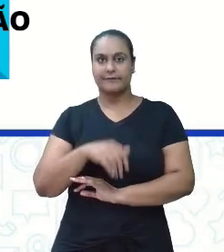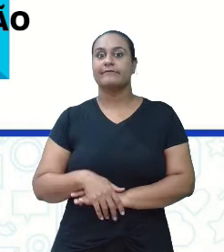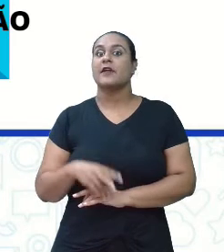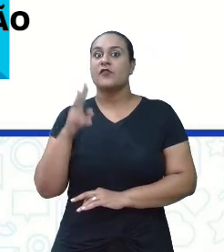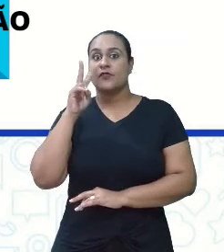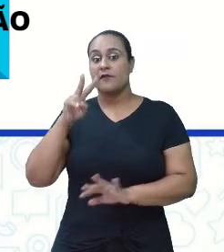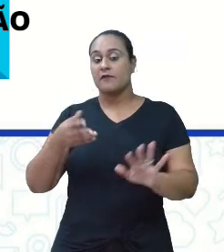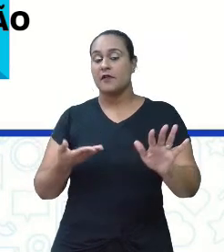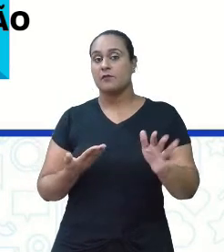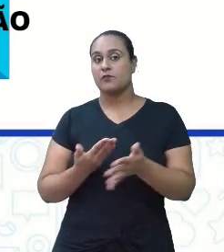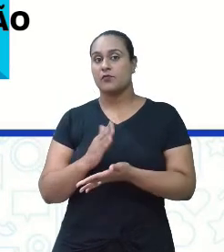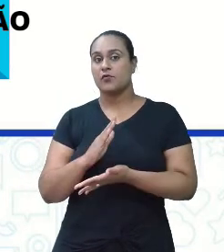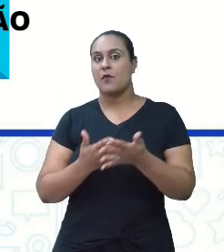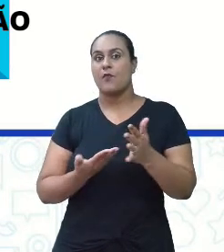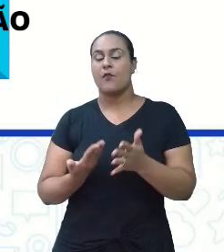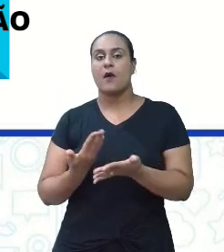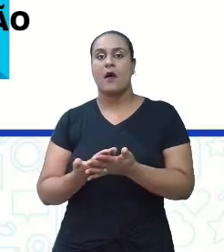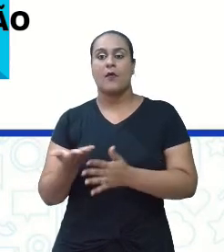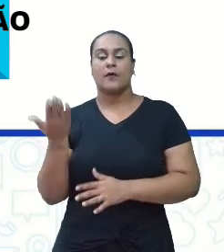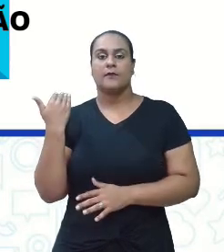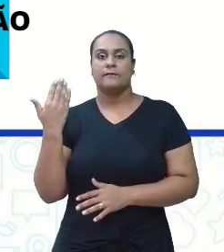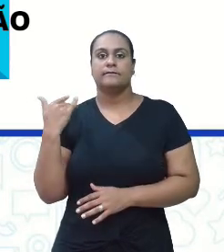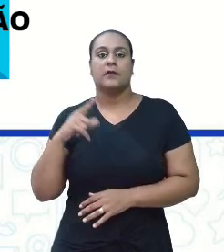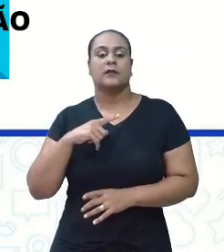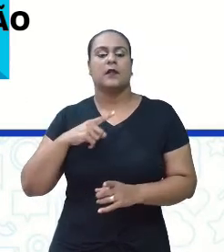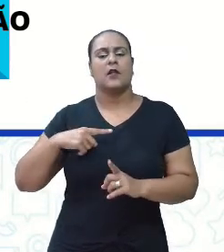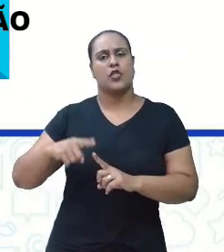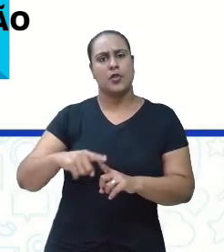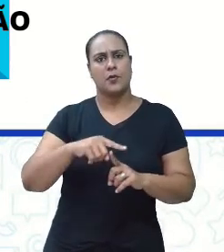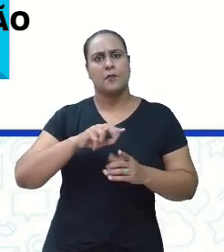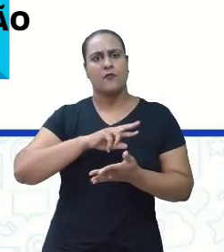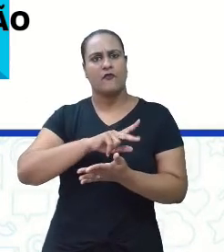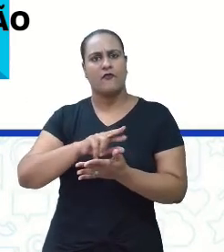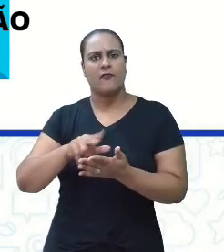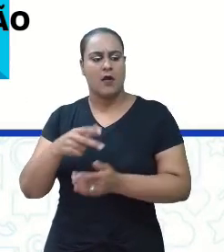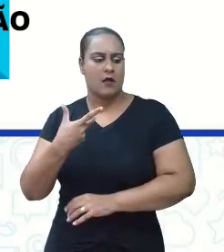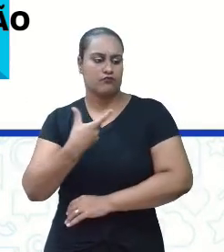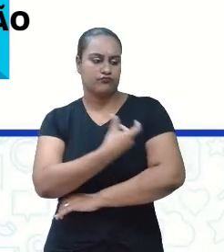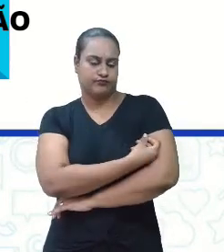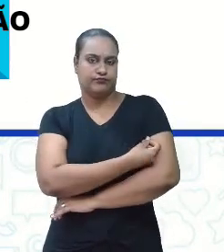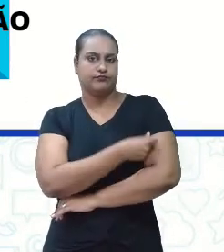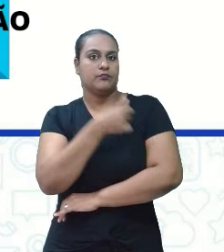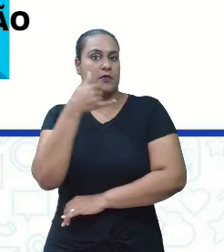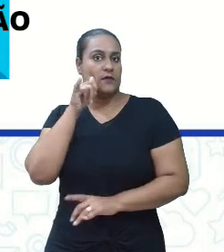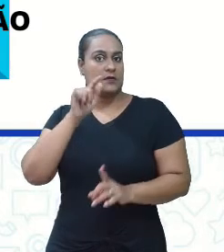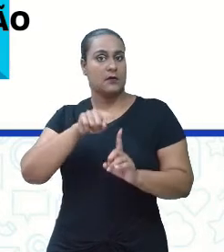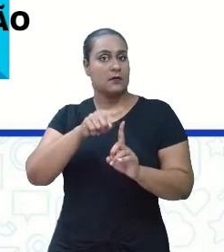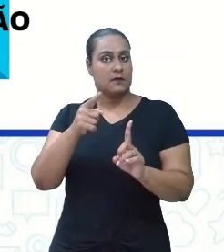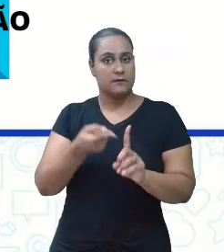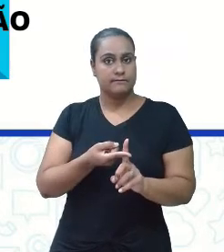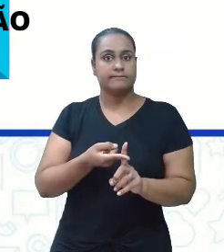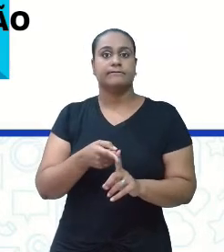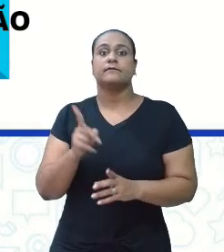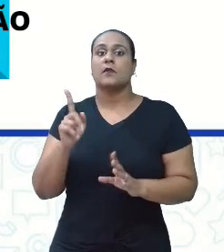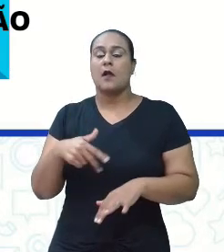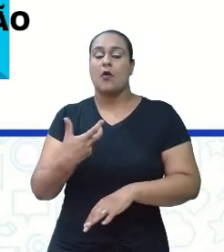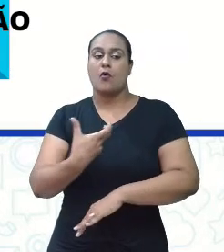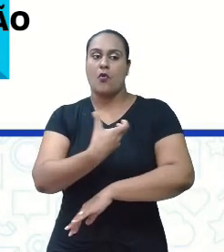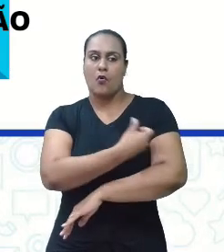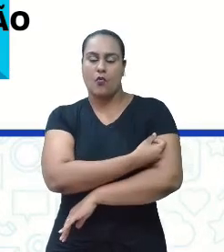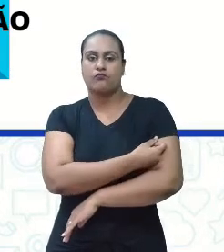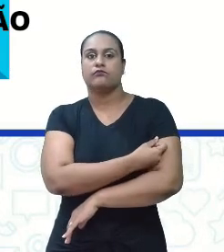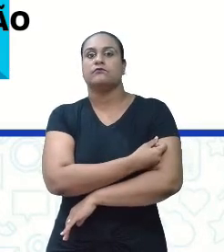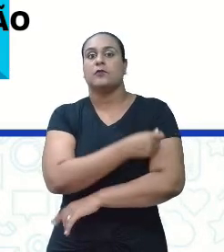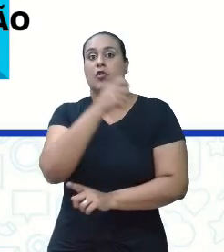aulas anteriores. Existem diferentes tipos de anticoncepcionais injetáveis, sendo alguns que são aplicados